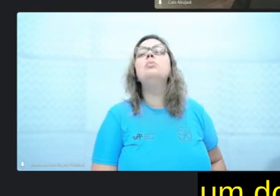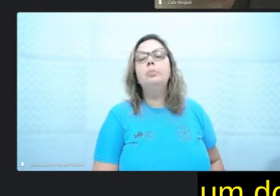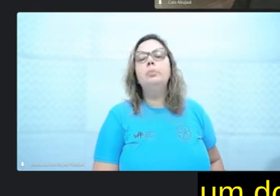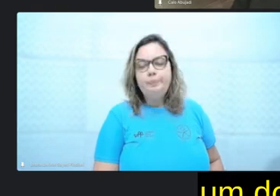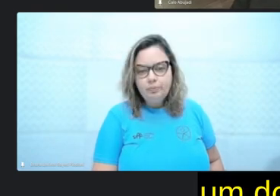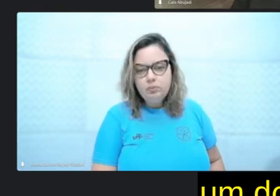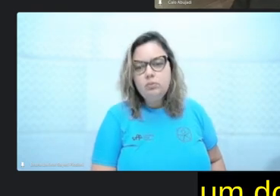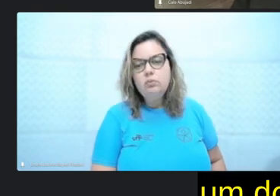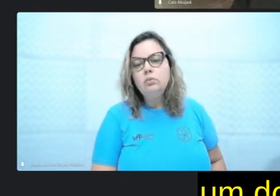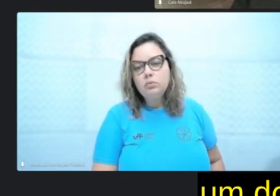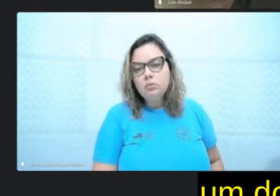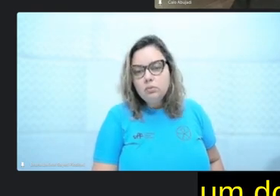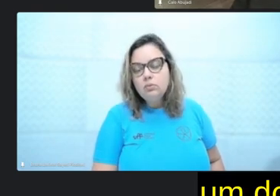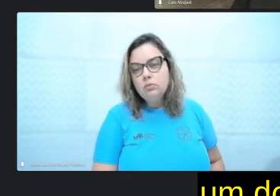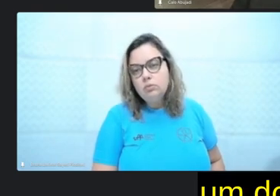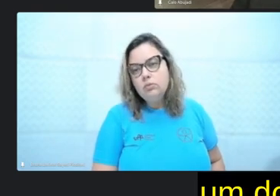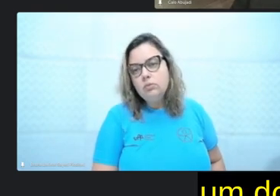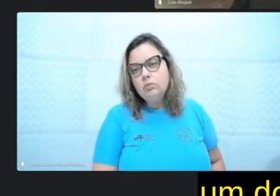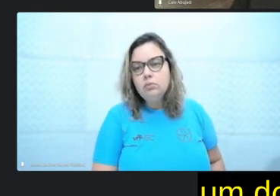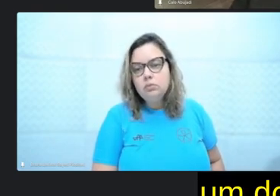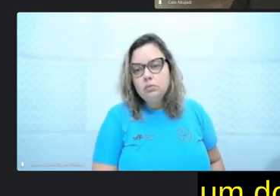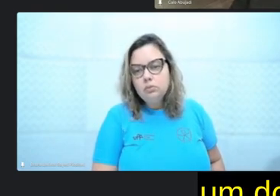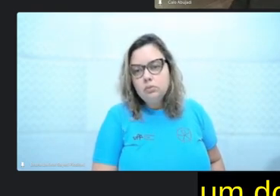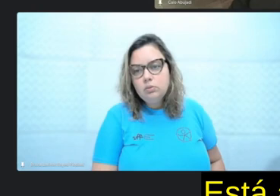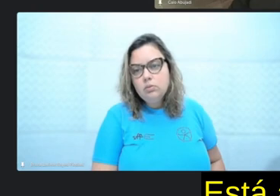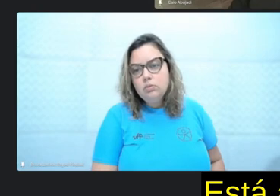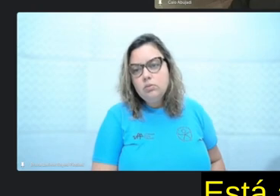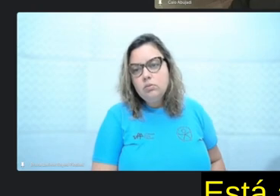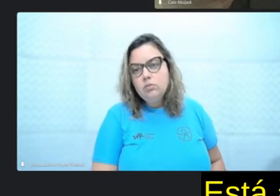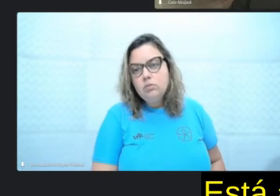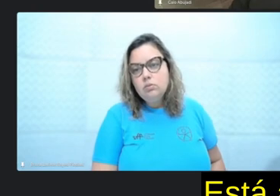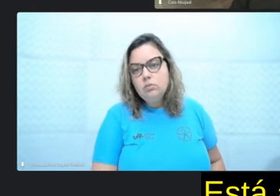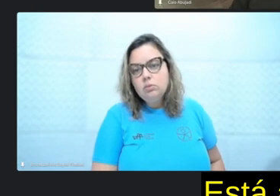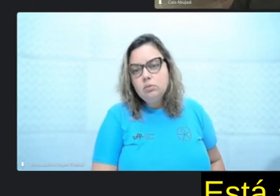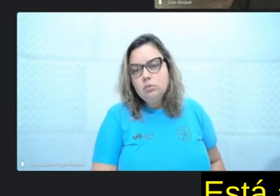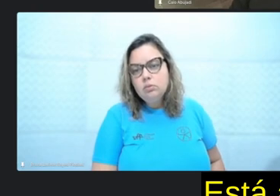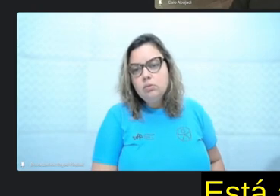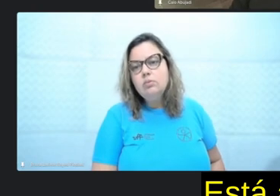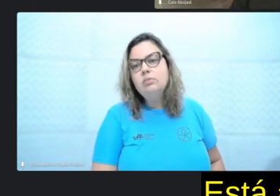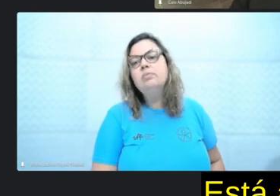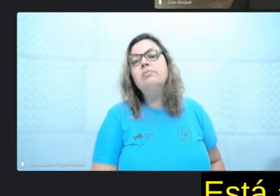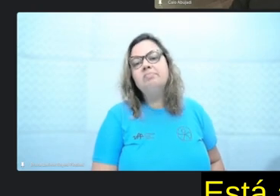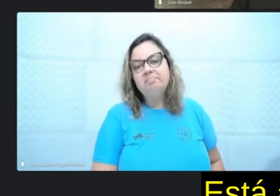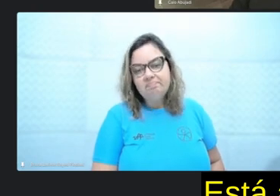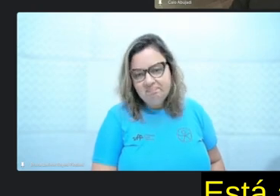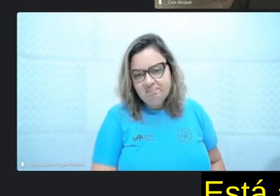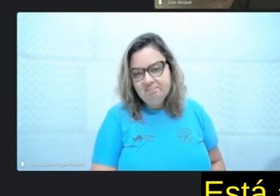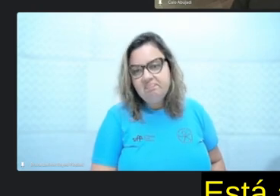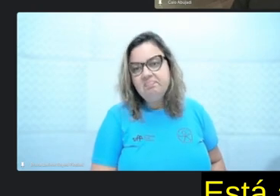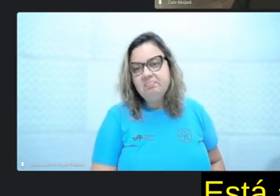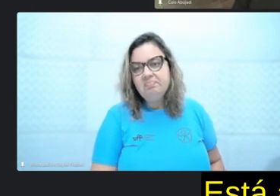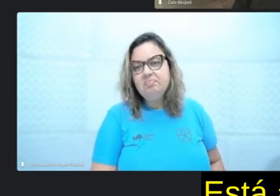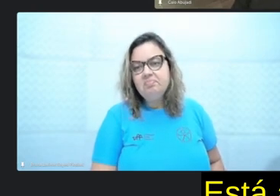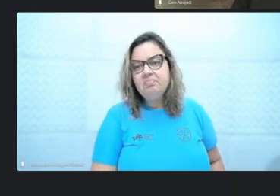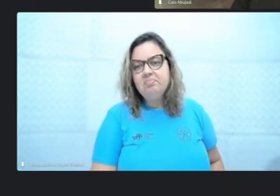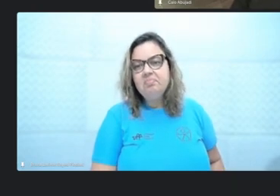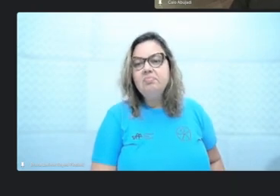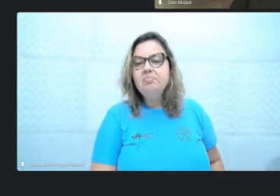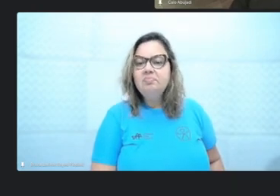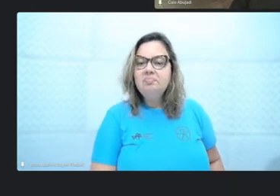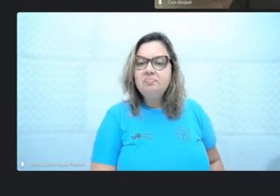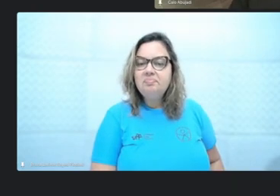dos grandes estudiosos de autismo no Brasil, um grande professor. Tá aí minha homenagem a ele. Um cara que eu sempre vou